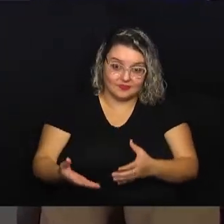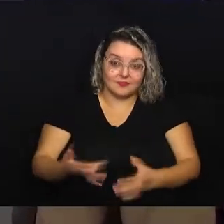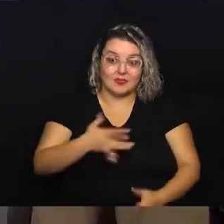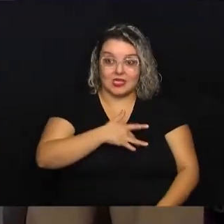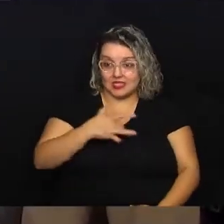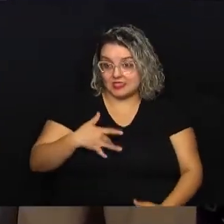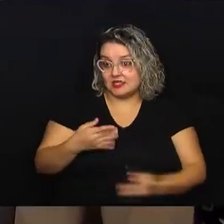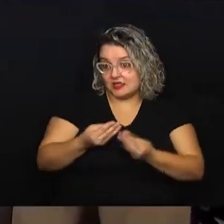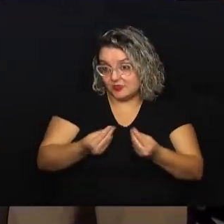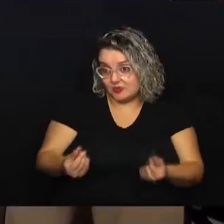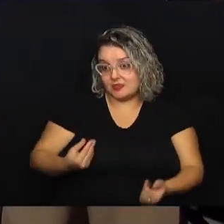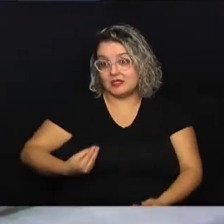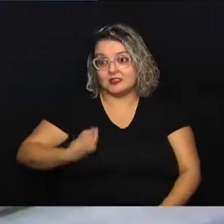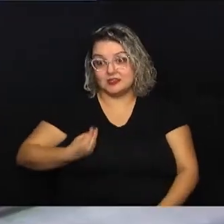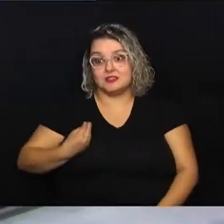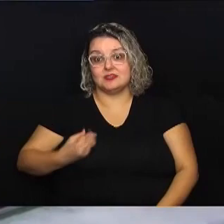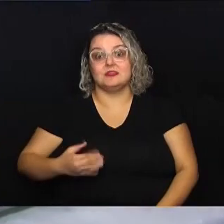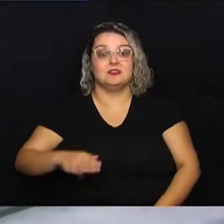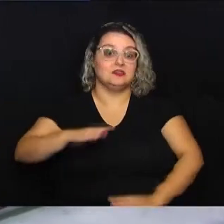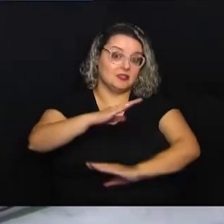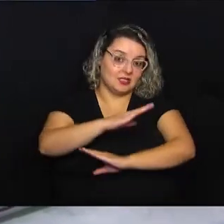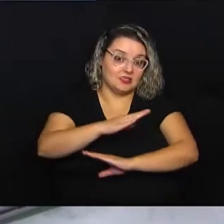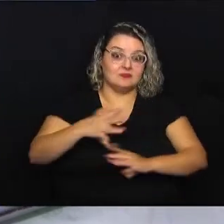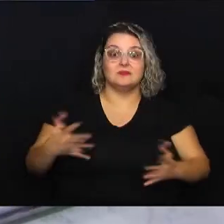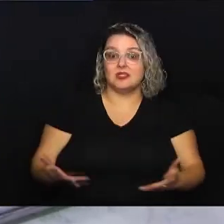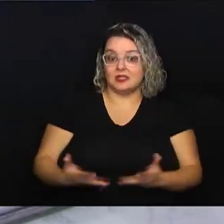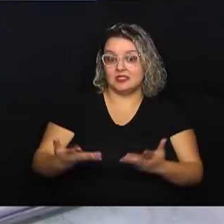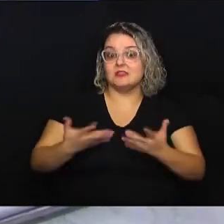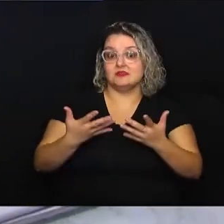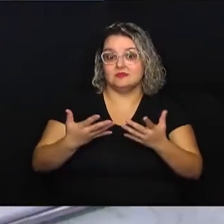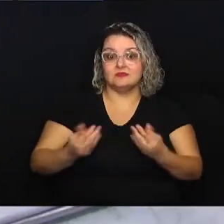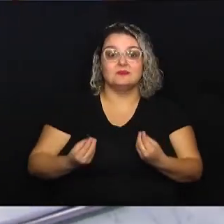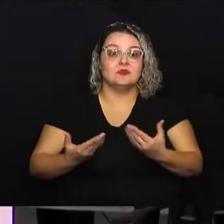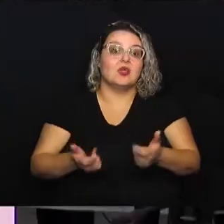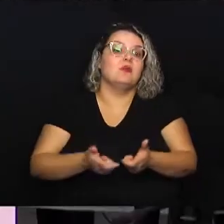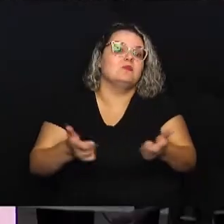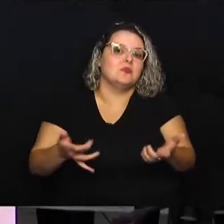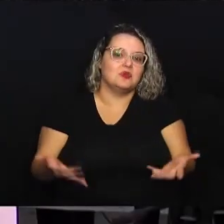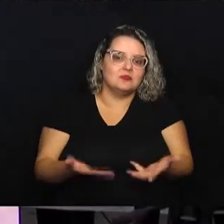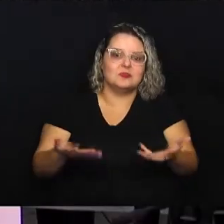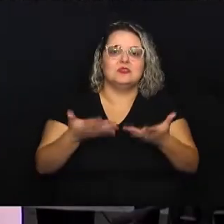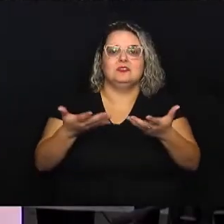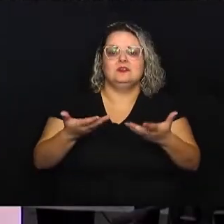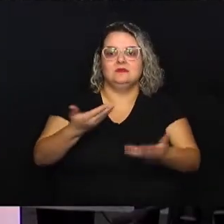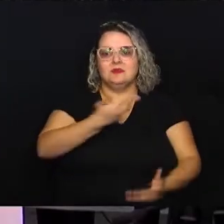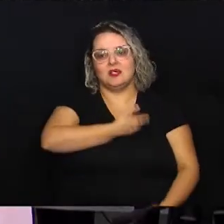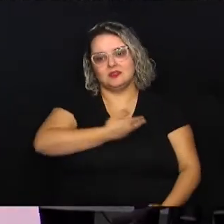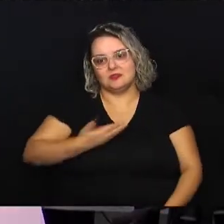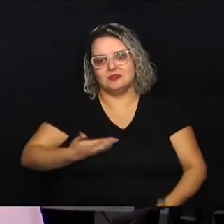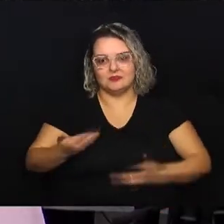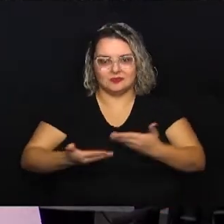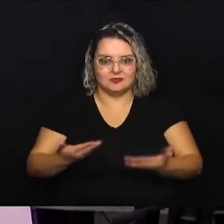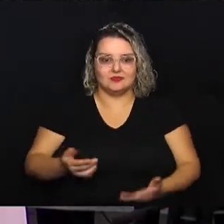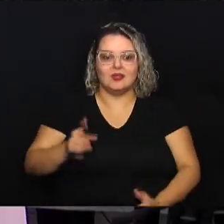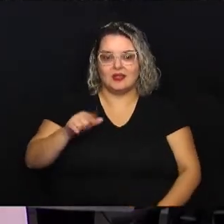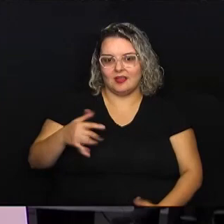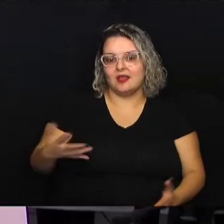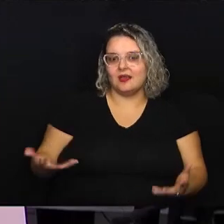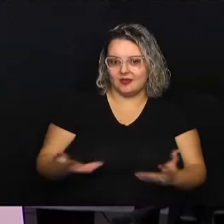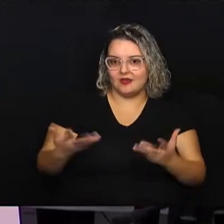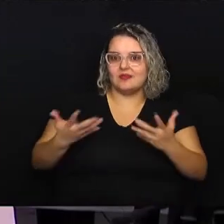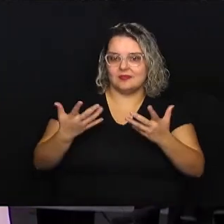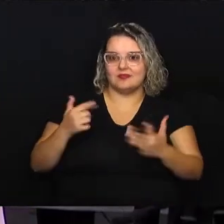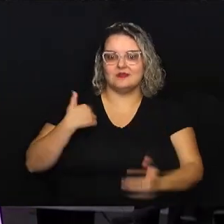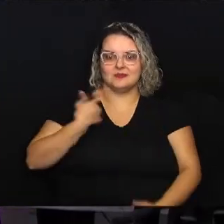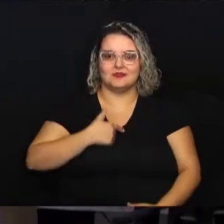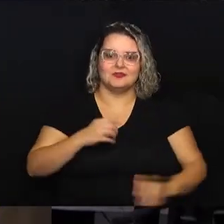e Qualidade de Vida da Casa, a iniciativa traz uma maior motivação para os servidores. É uma iniciativa do nosso